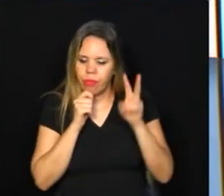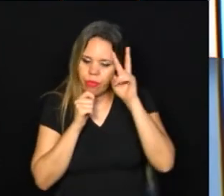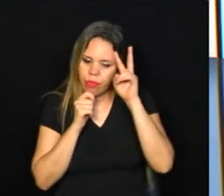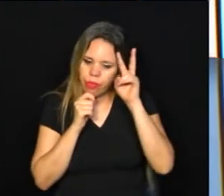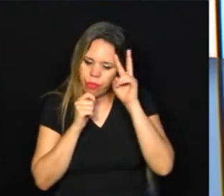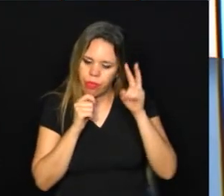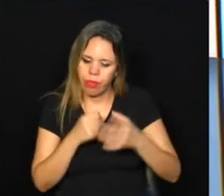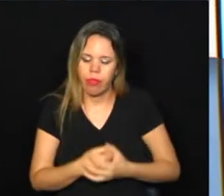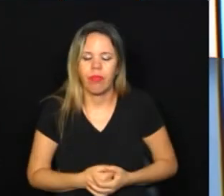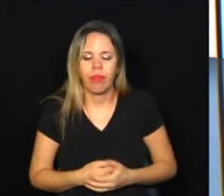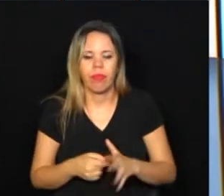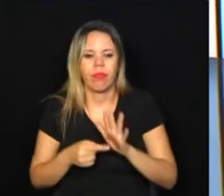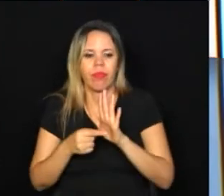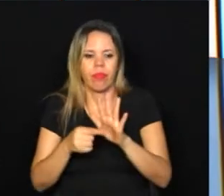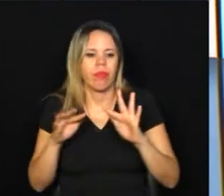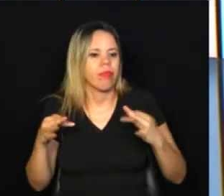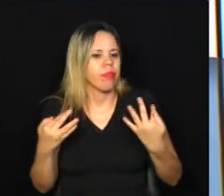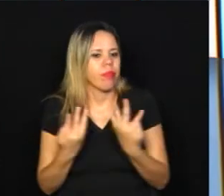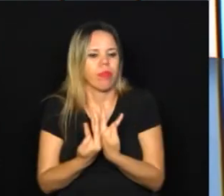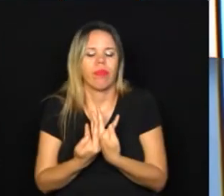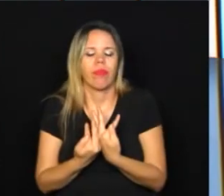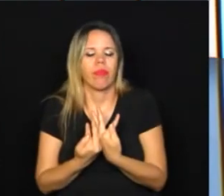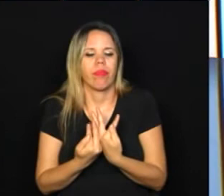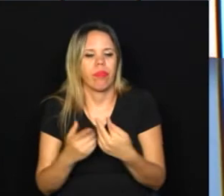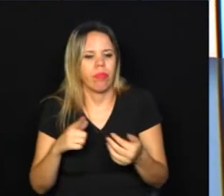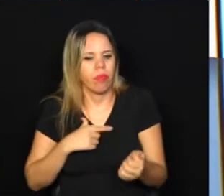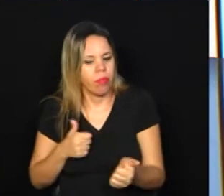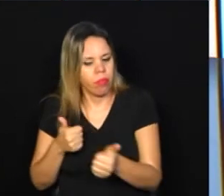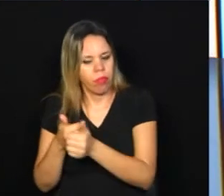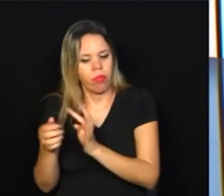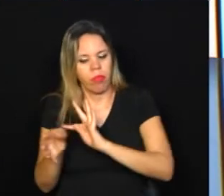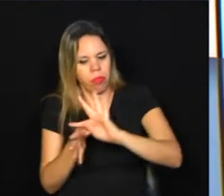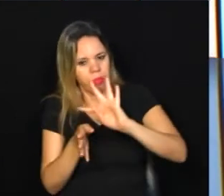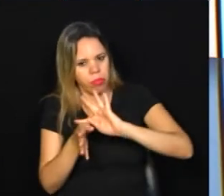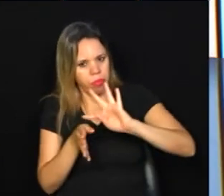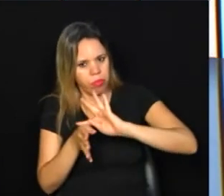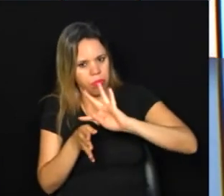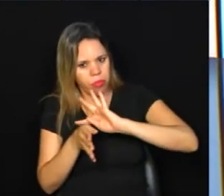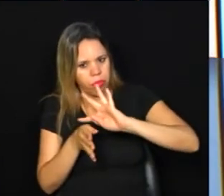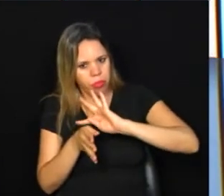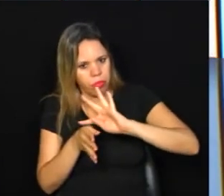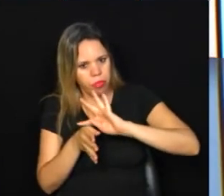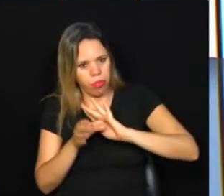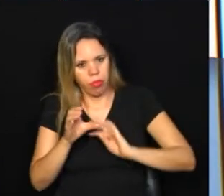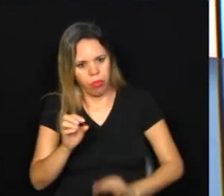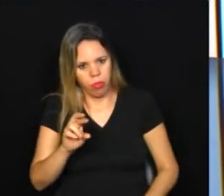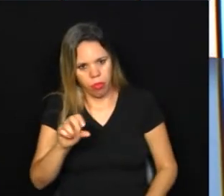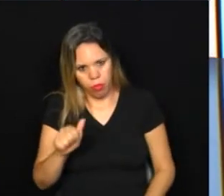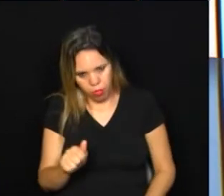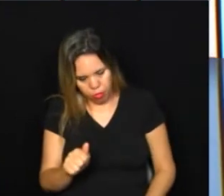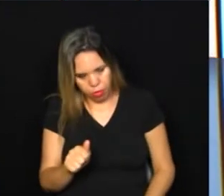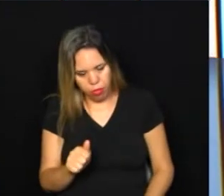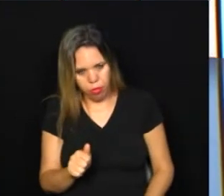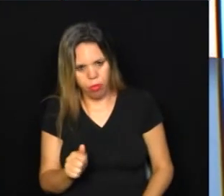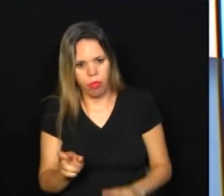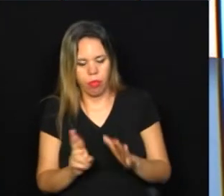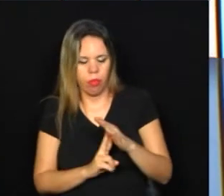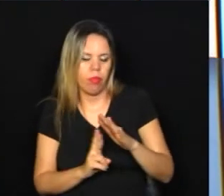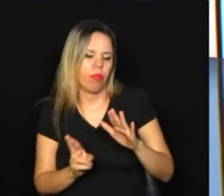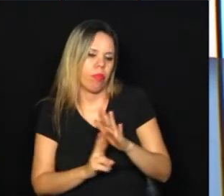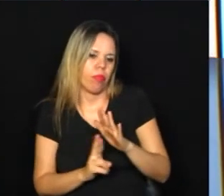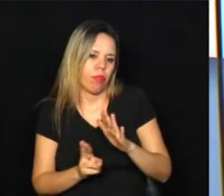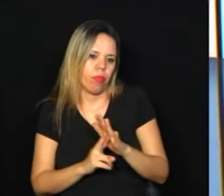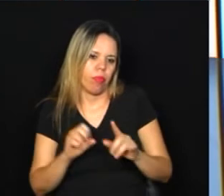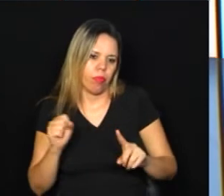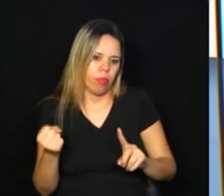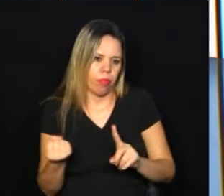segunda-feira, aponta que a família era acompanhada pelo Conselho Tutelar, pelo CREAS, que é o Centro de Referência Especializado da